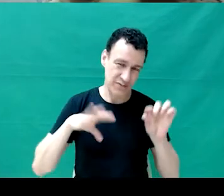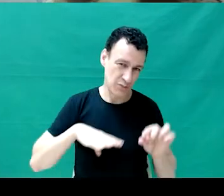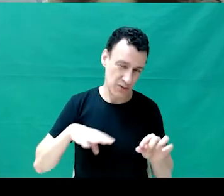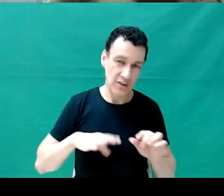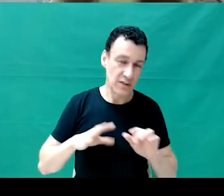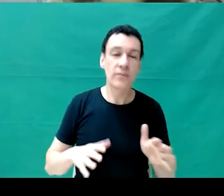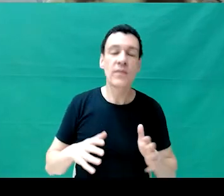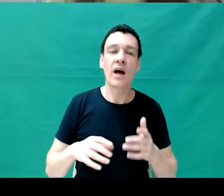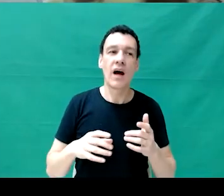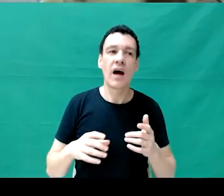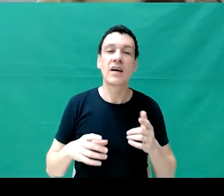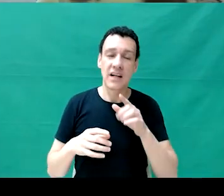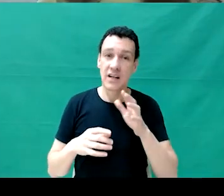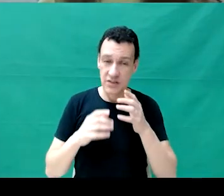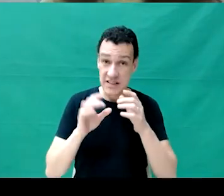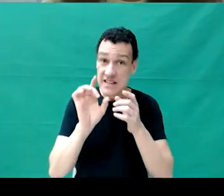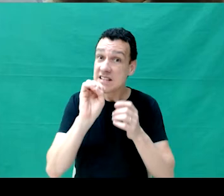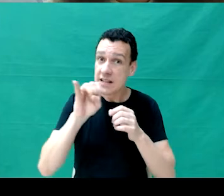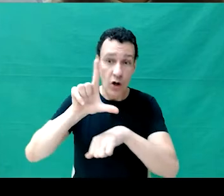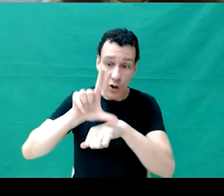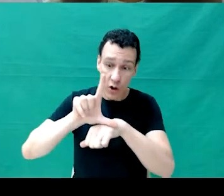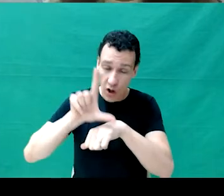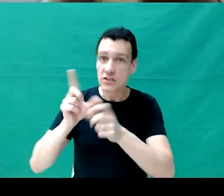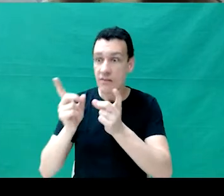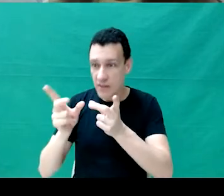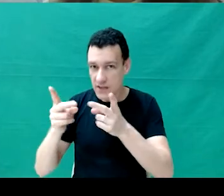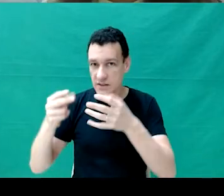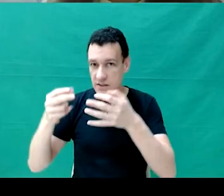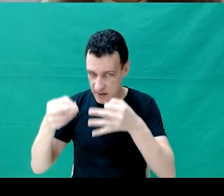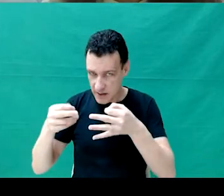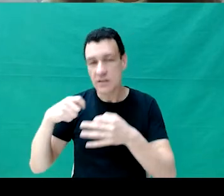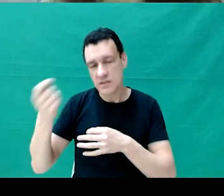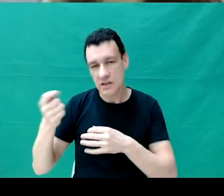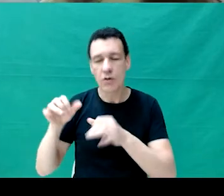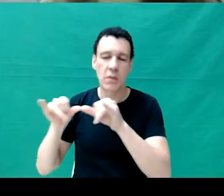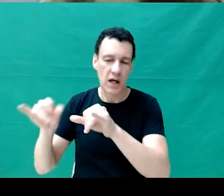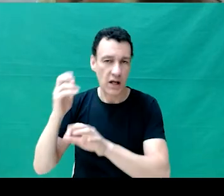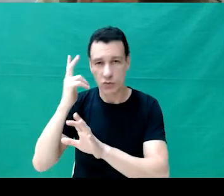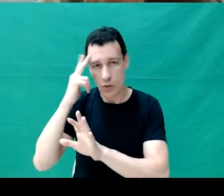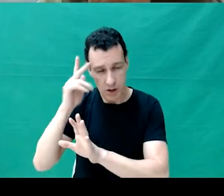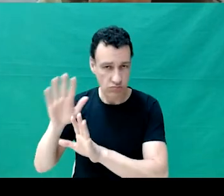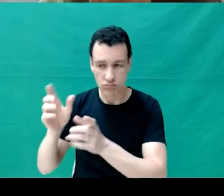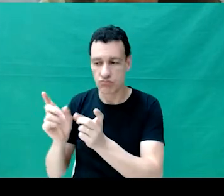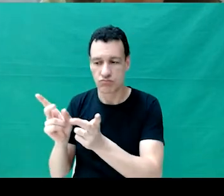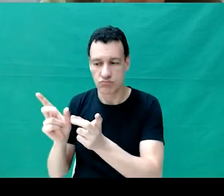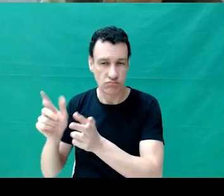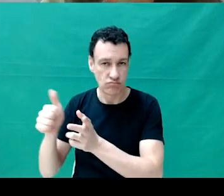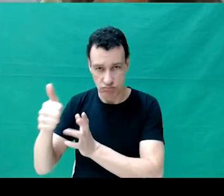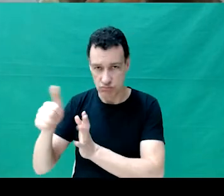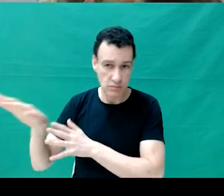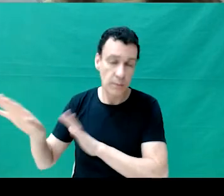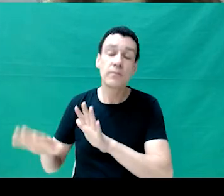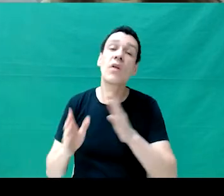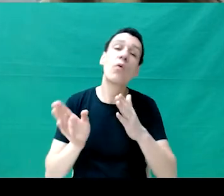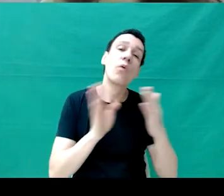ouviu, já falou. Ai, mas nossa, tem o mercado negro de tal coisa. O que isso te remete? Eu